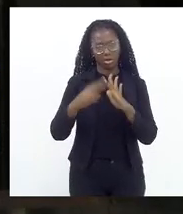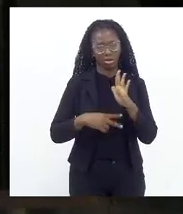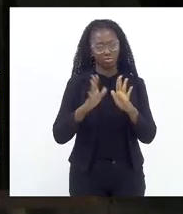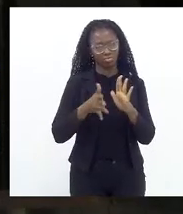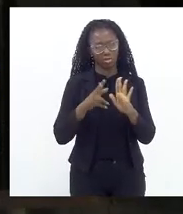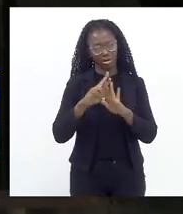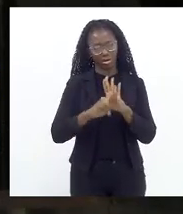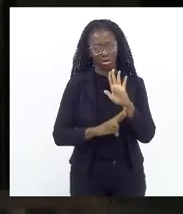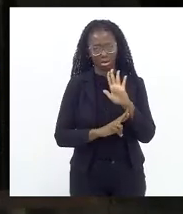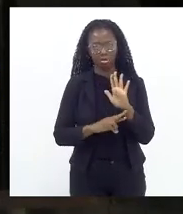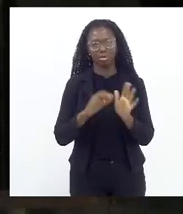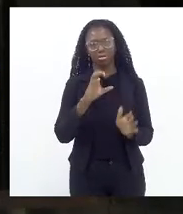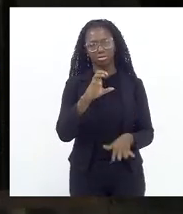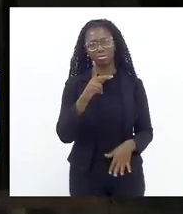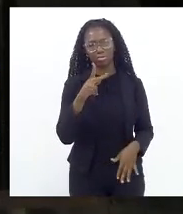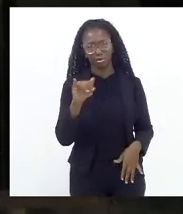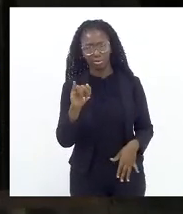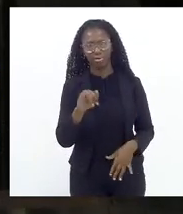relatório da CPI,